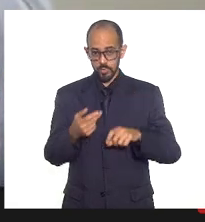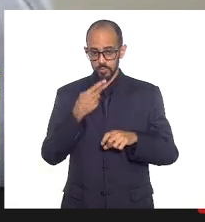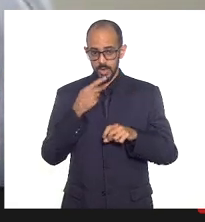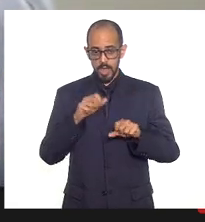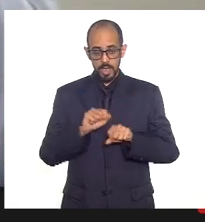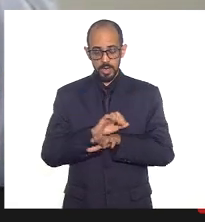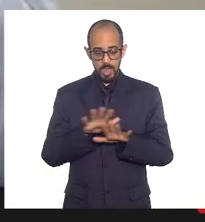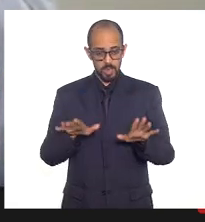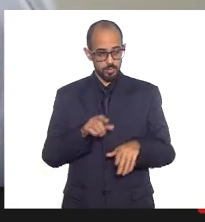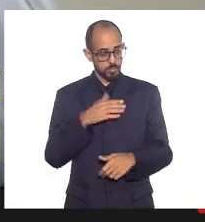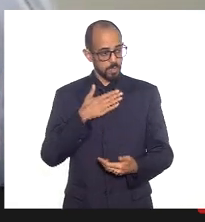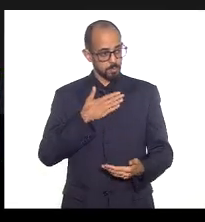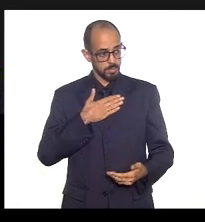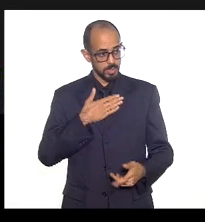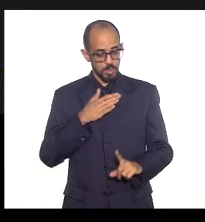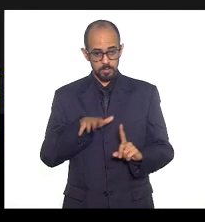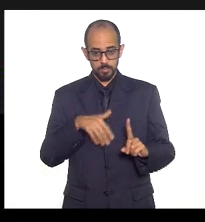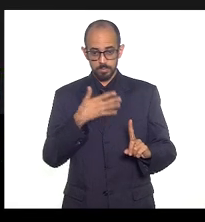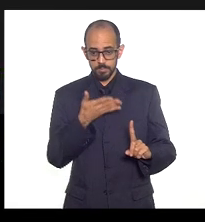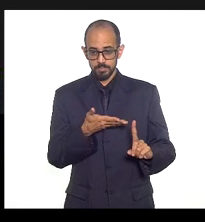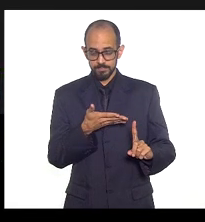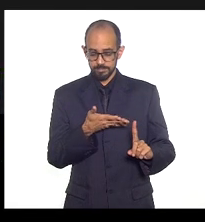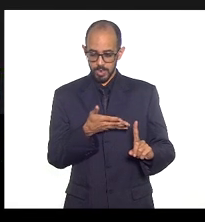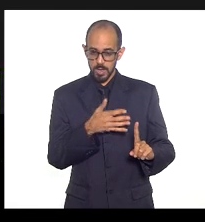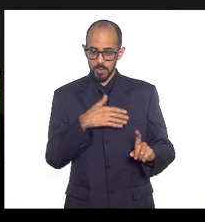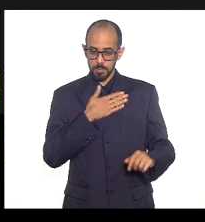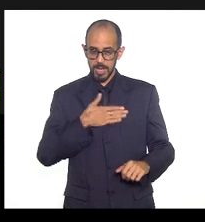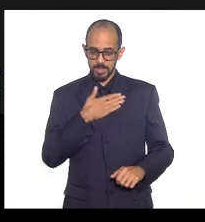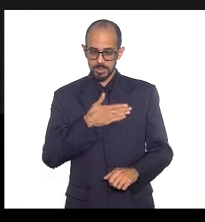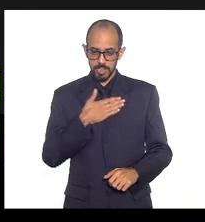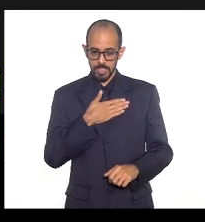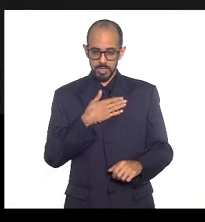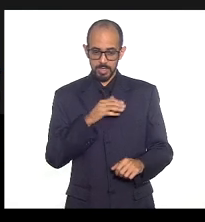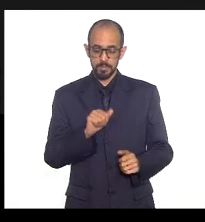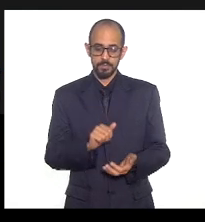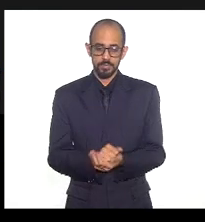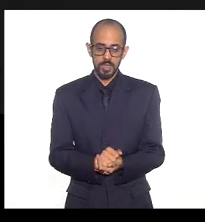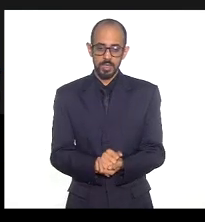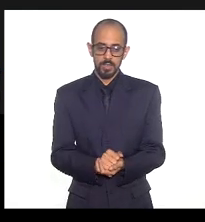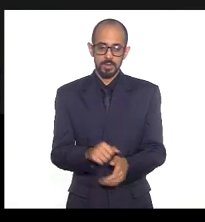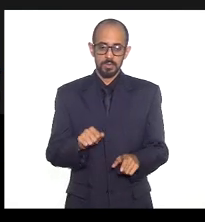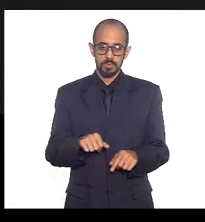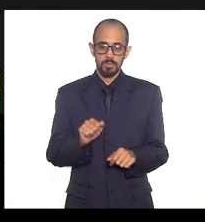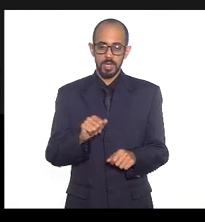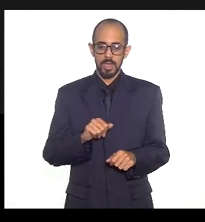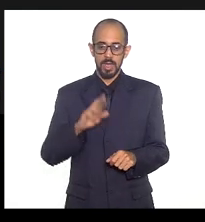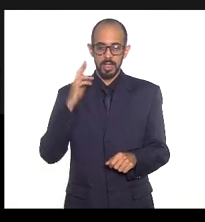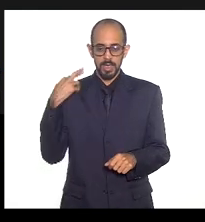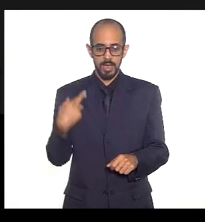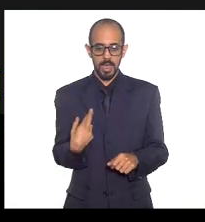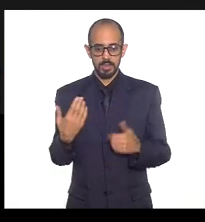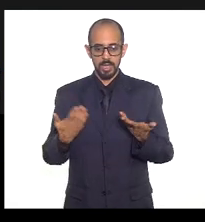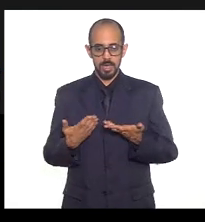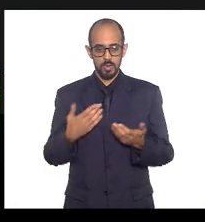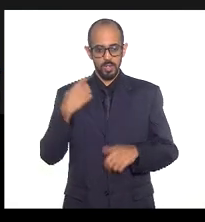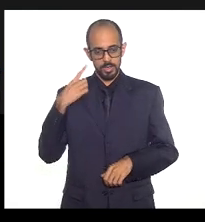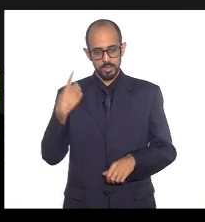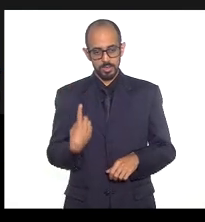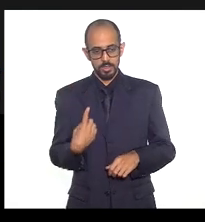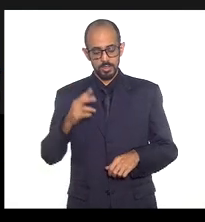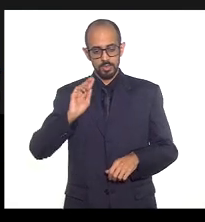para mim é um prazer e uma honra, assim como foi no biênio passado, ser presidido pela Renata na Comissão de Direitos Humanos, agora ser presidido pela deputada